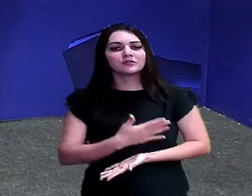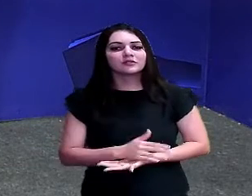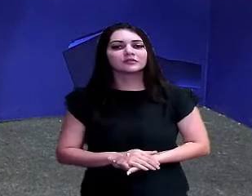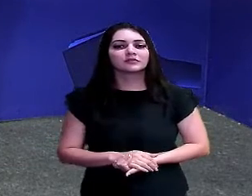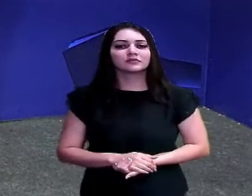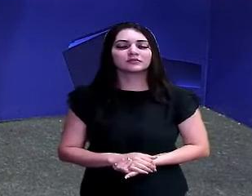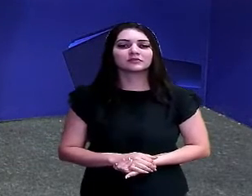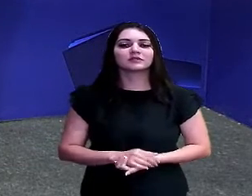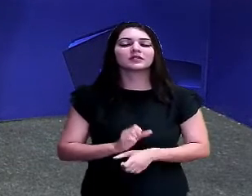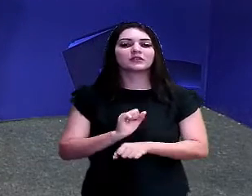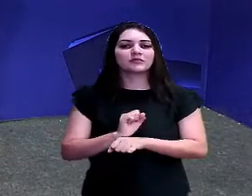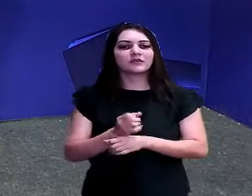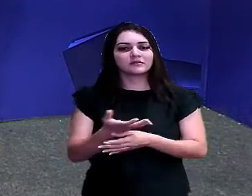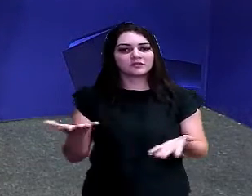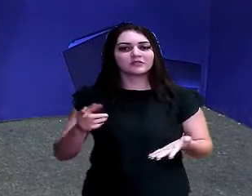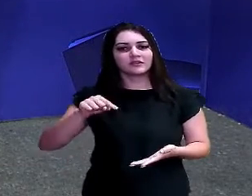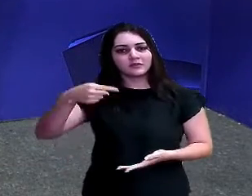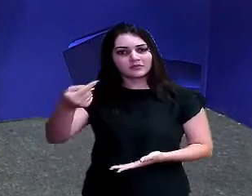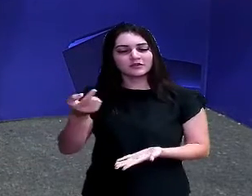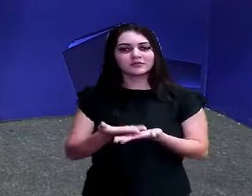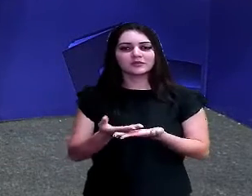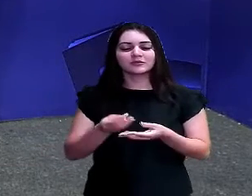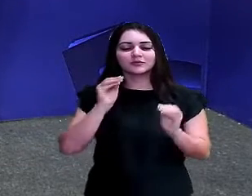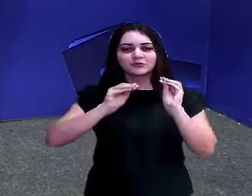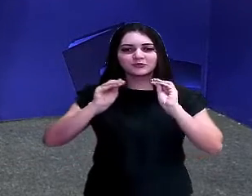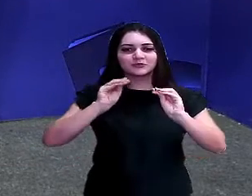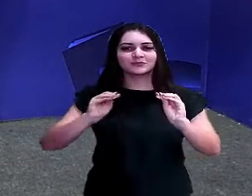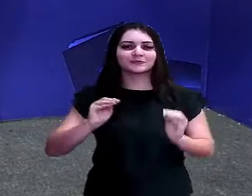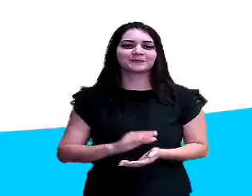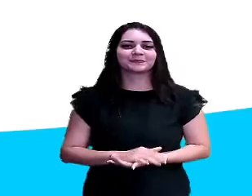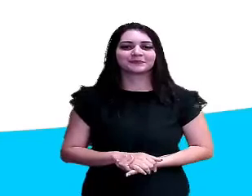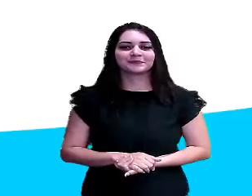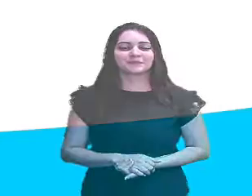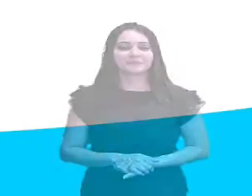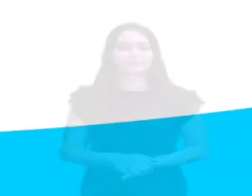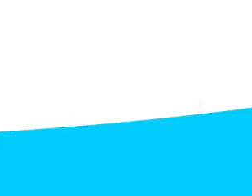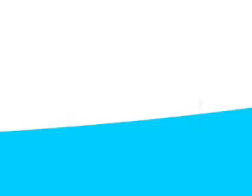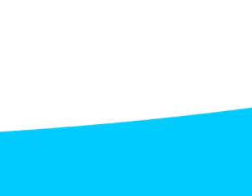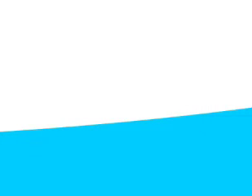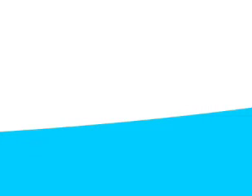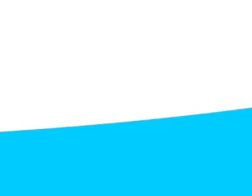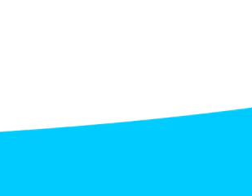e espero você na próxima aula. Beijo!